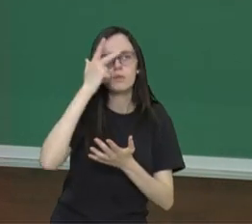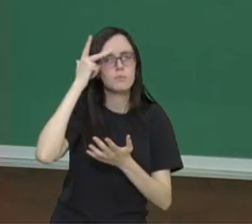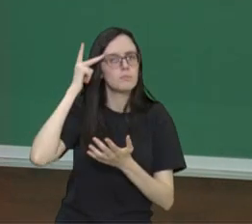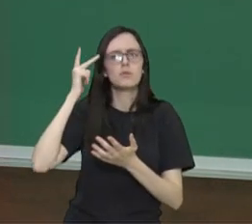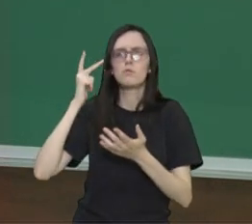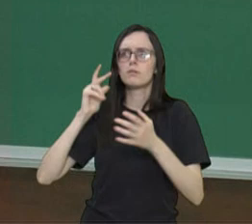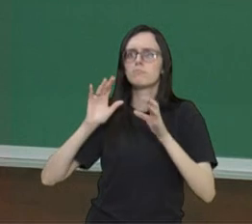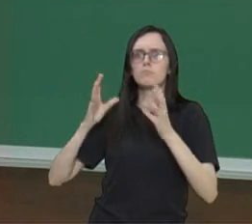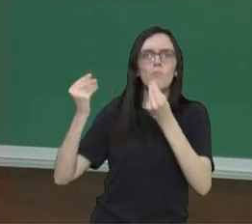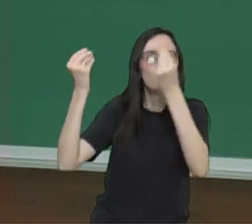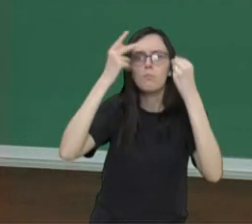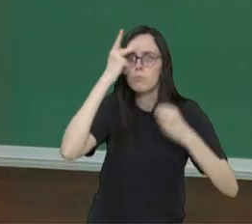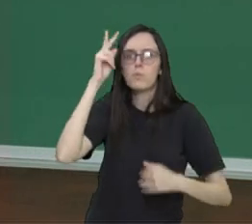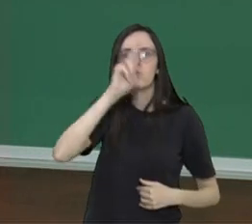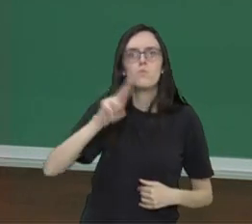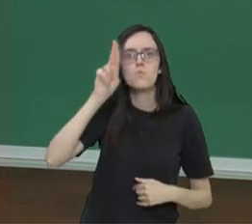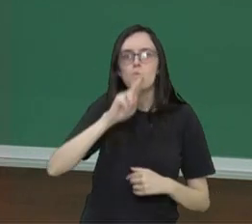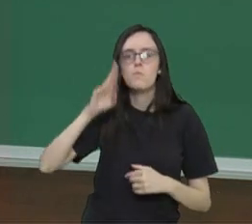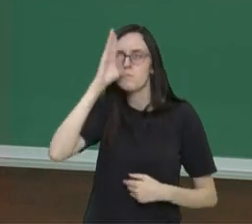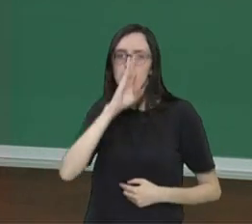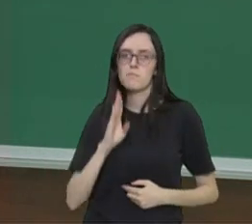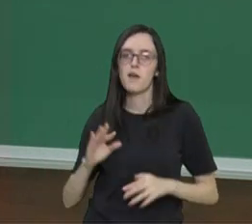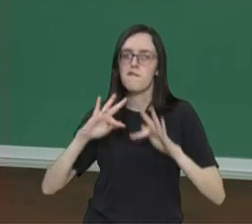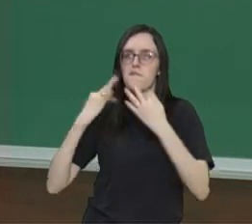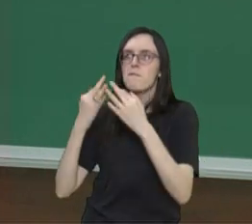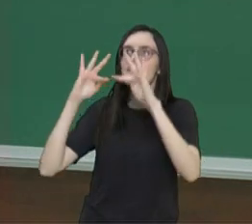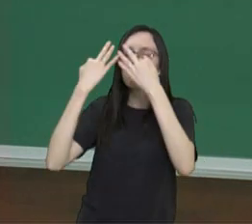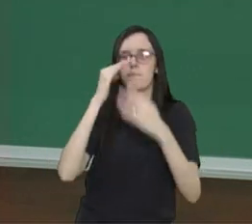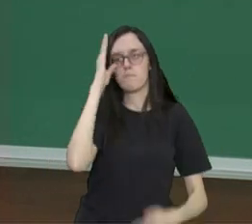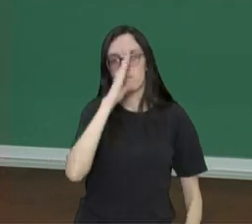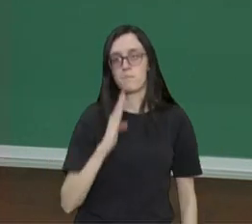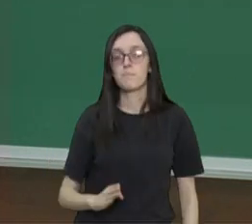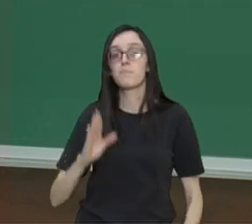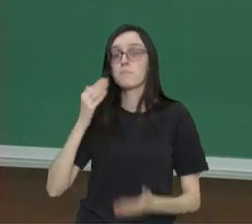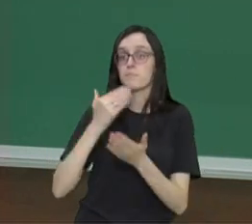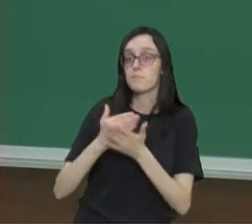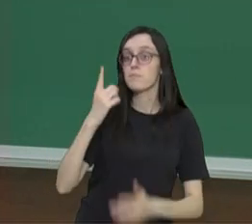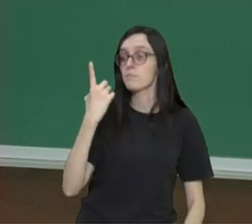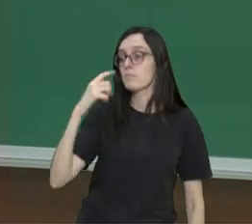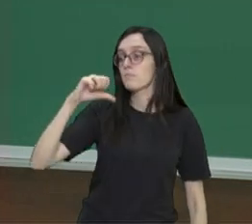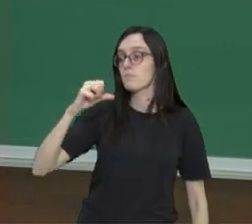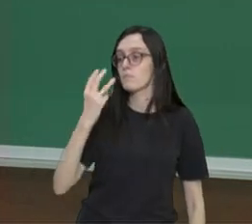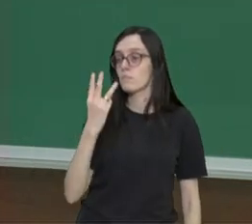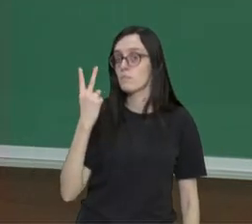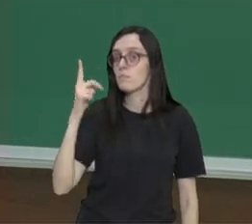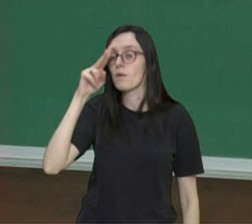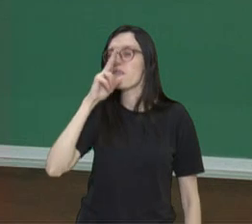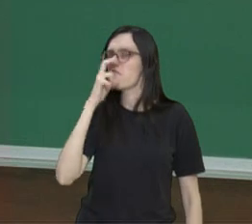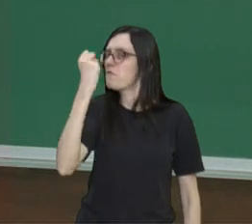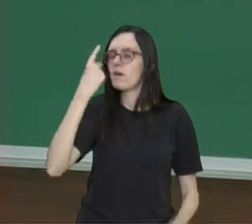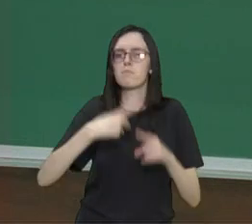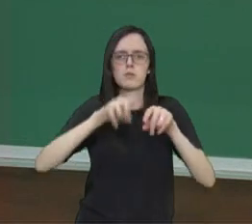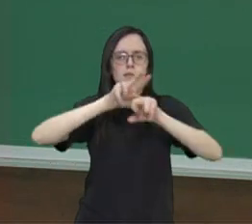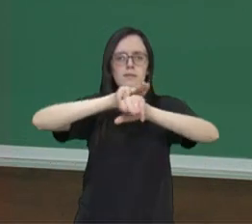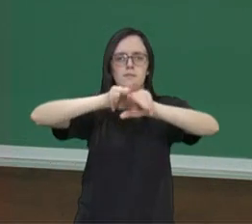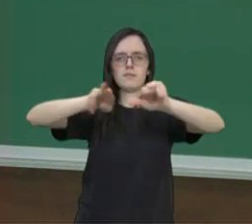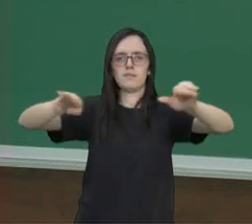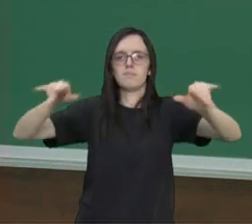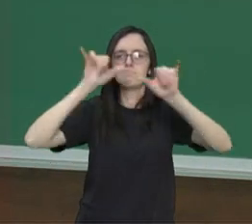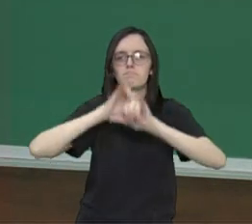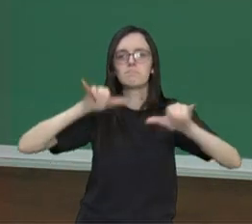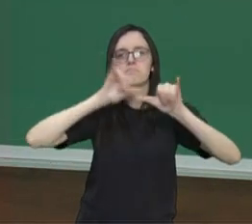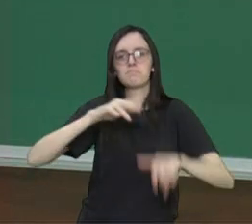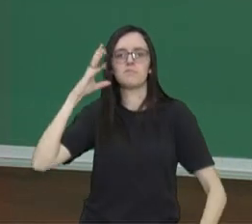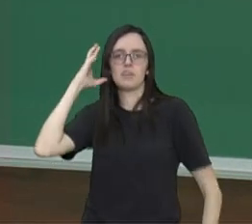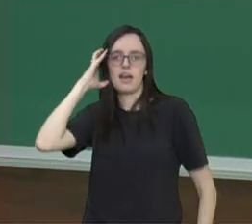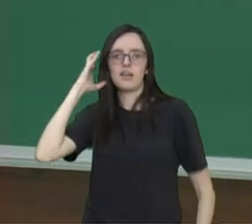famílias brasileiras a partir dos anos 30 e a partir de 32, muito mais forte com essa diversificação de programas no